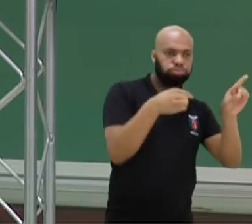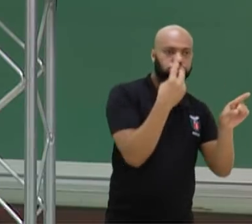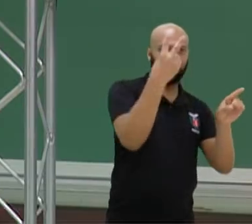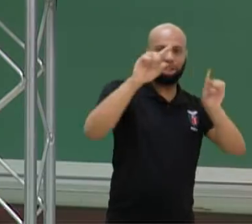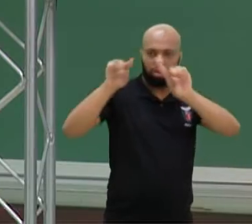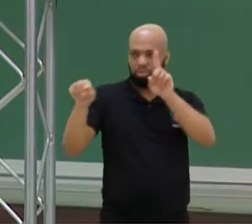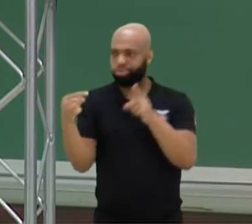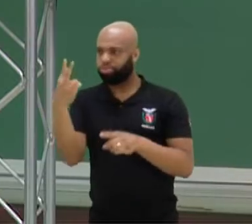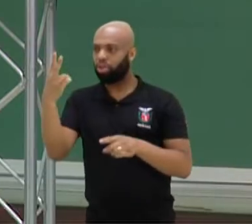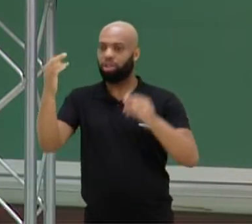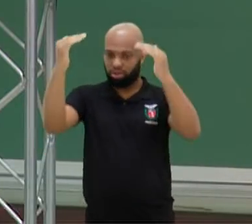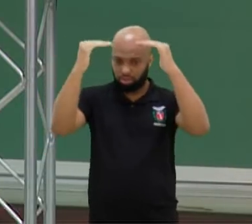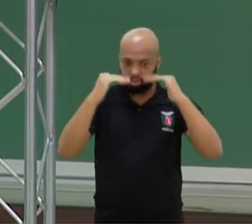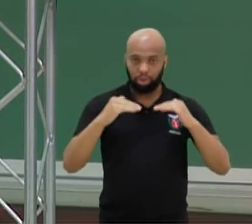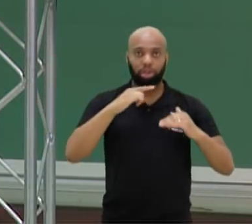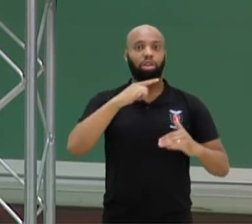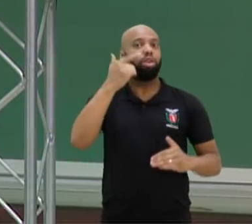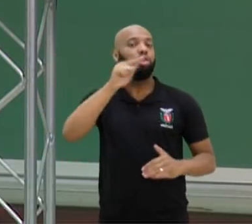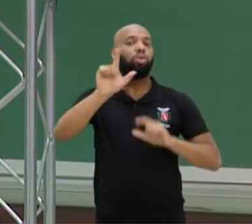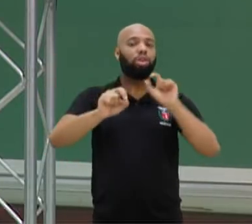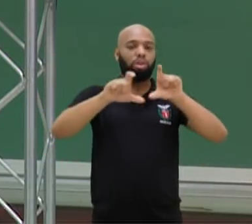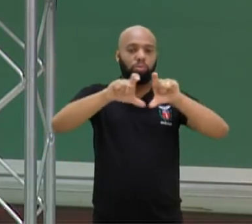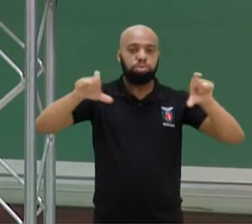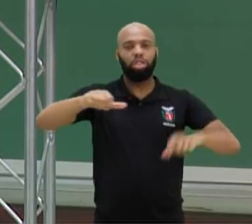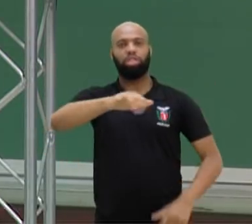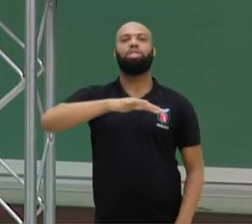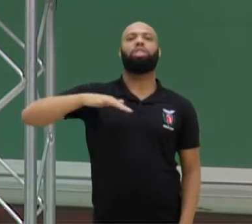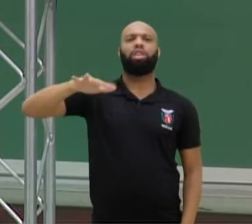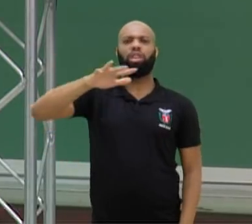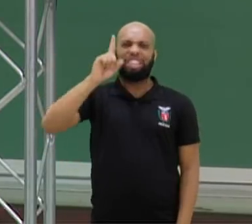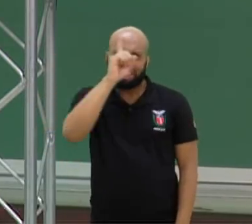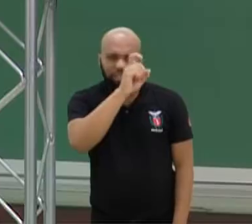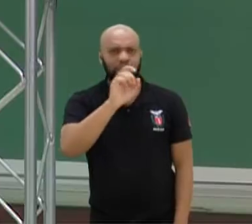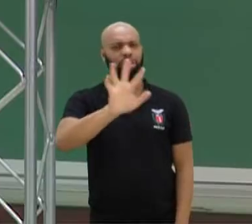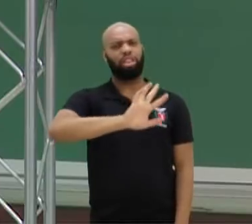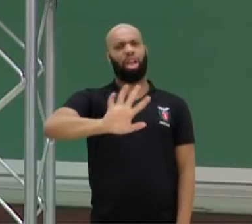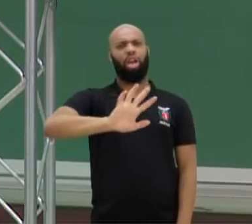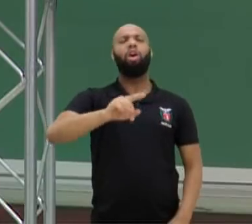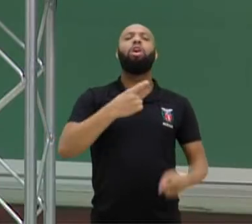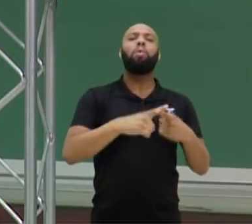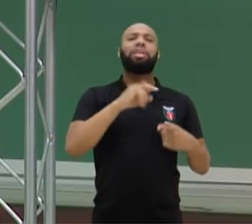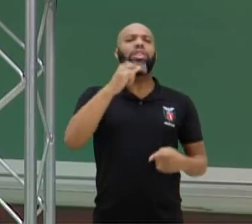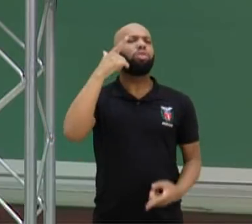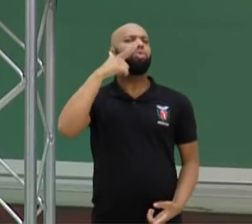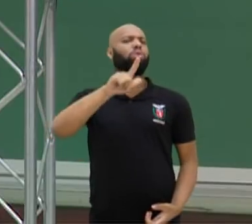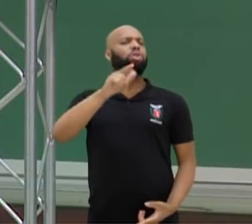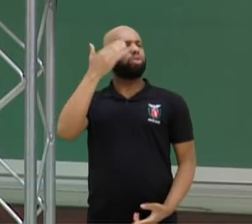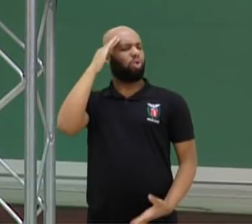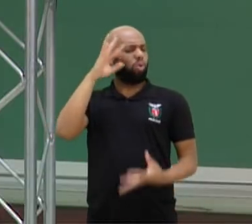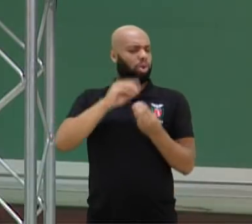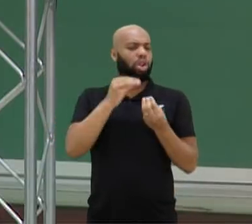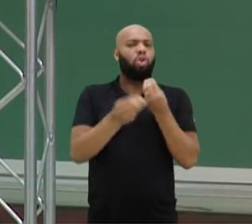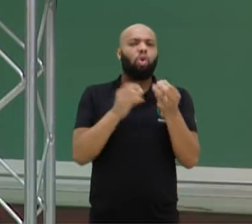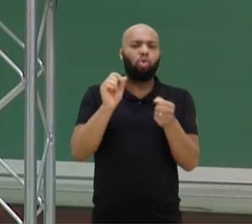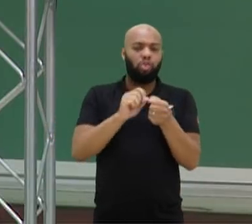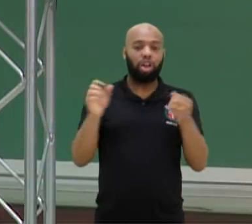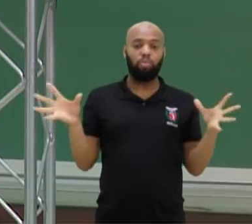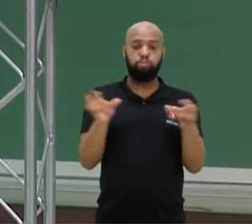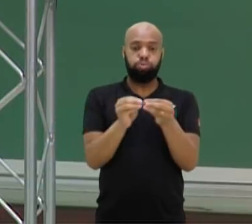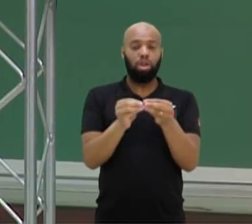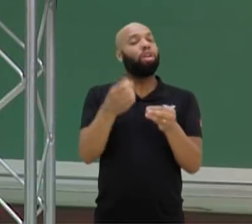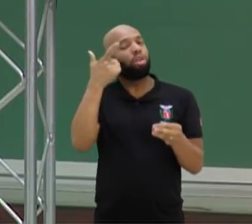geral. Mistério? Não, não é mistério. Se você compreendeu a equação reduzida da onde tira os valores, você chega na equação